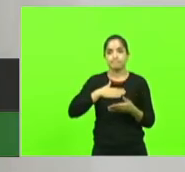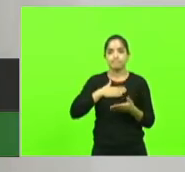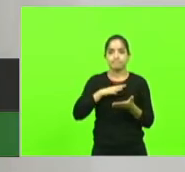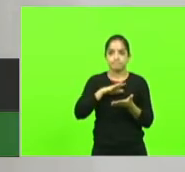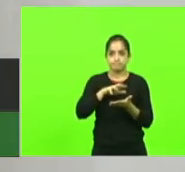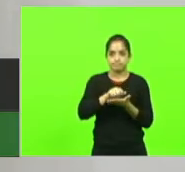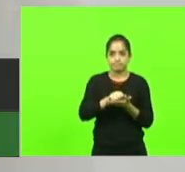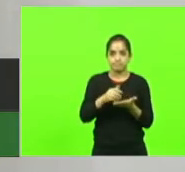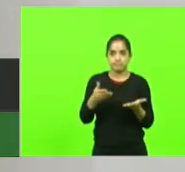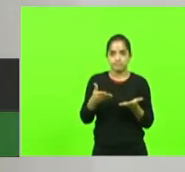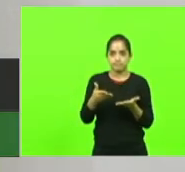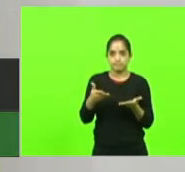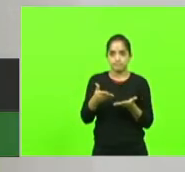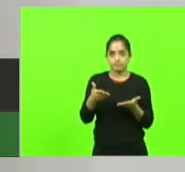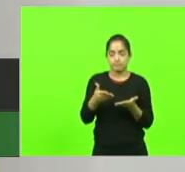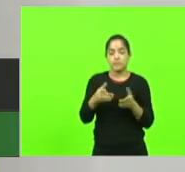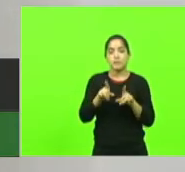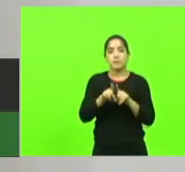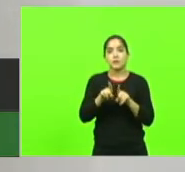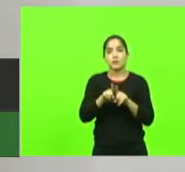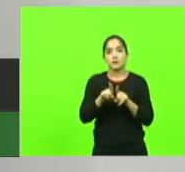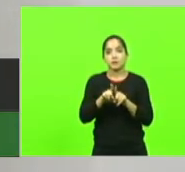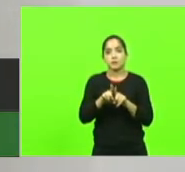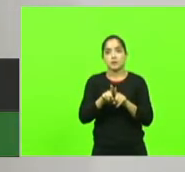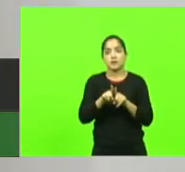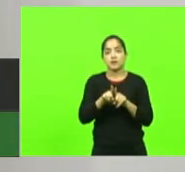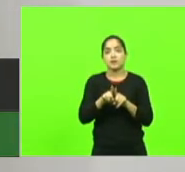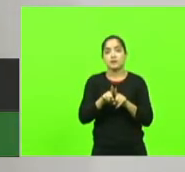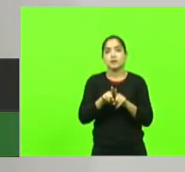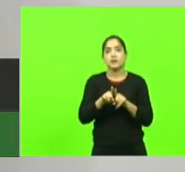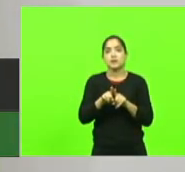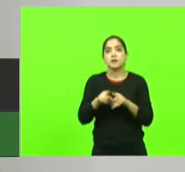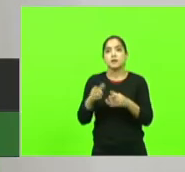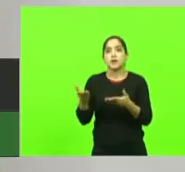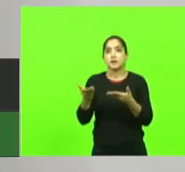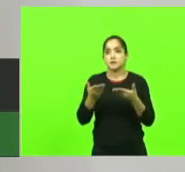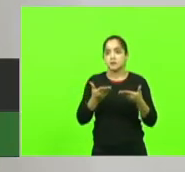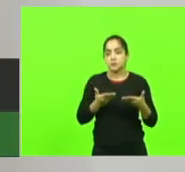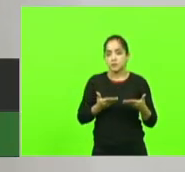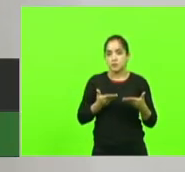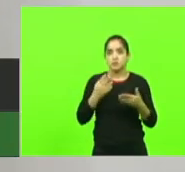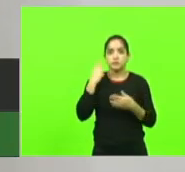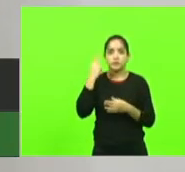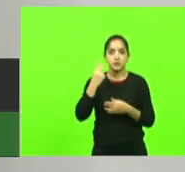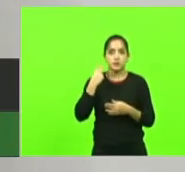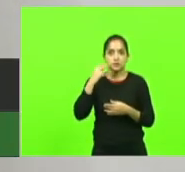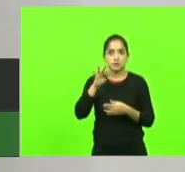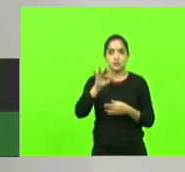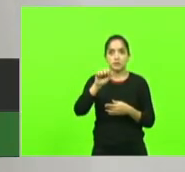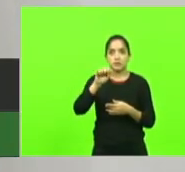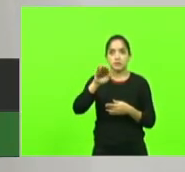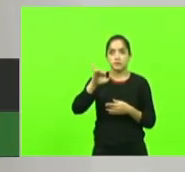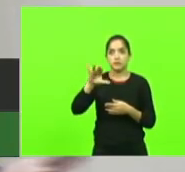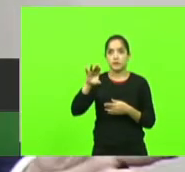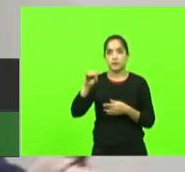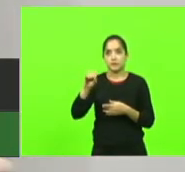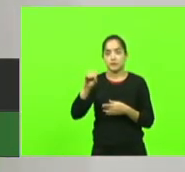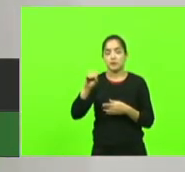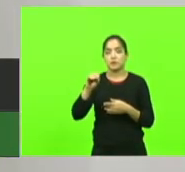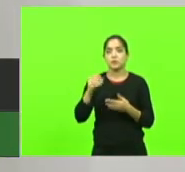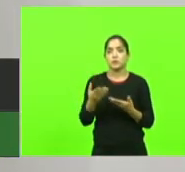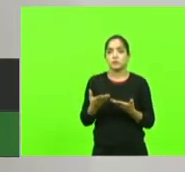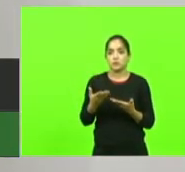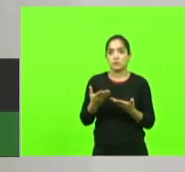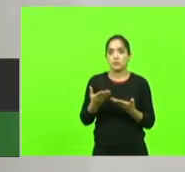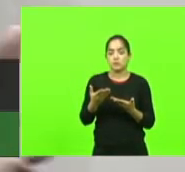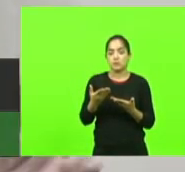registro e também recebi hoje a visita do vereador Fábio Negão, e é assim que ele